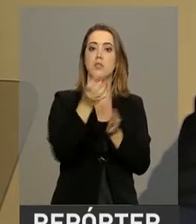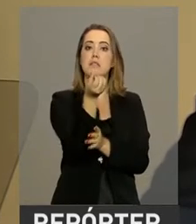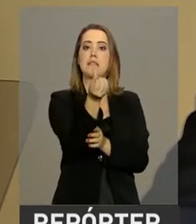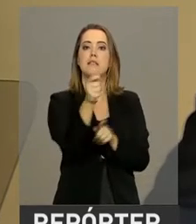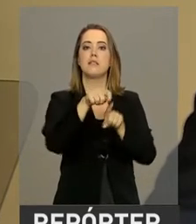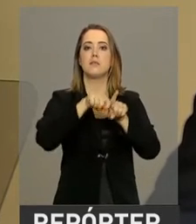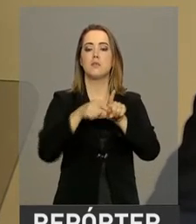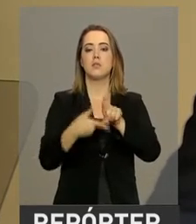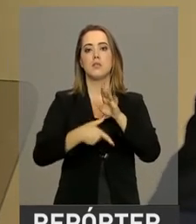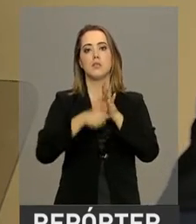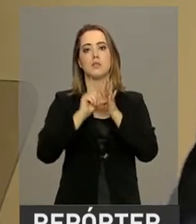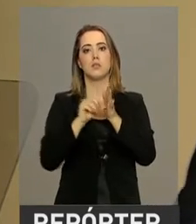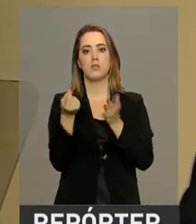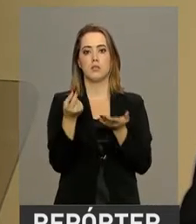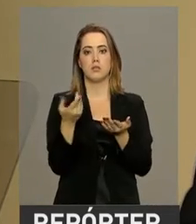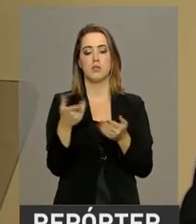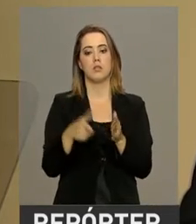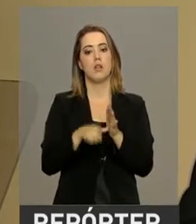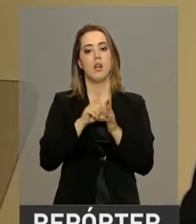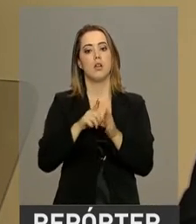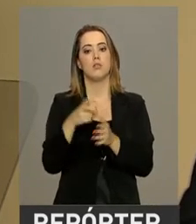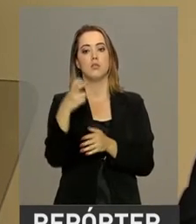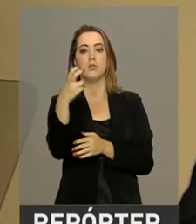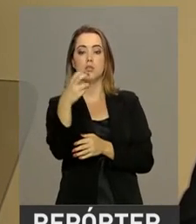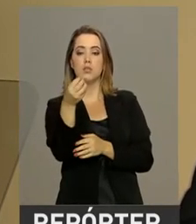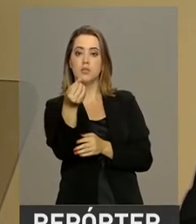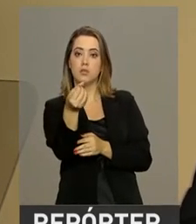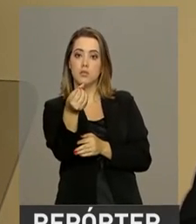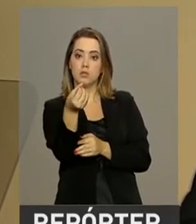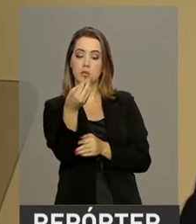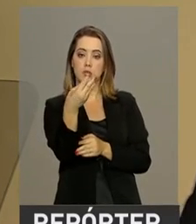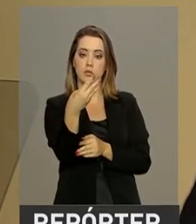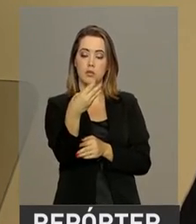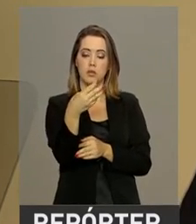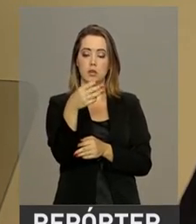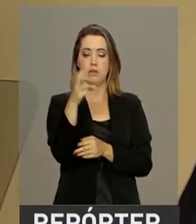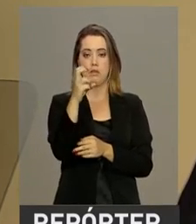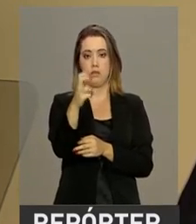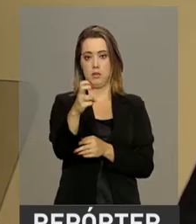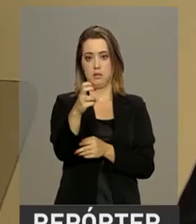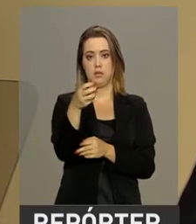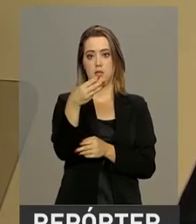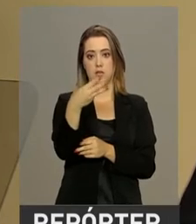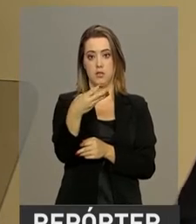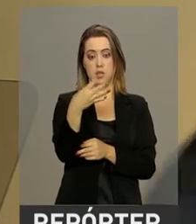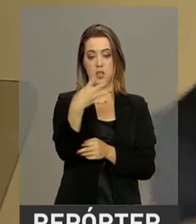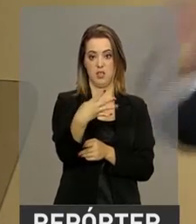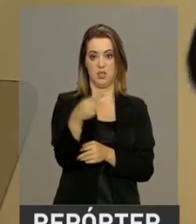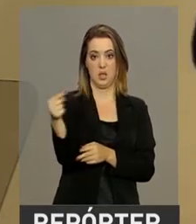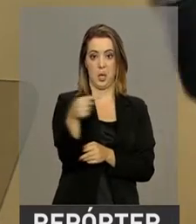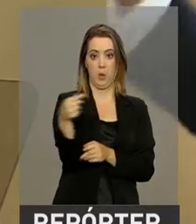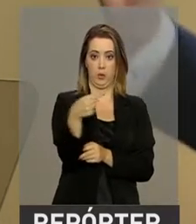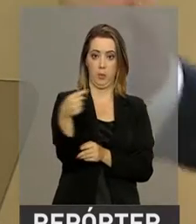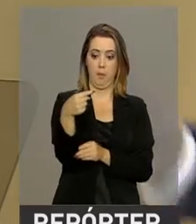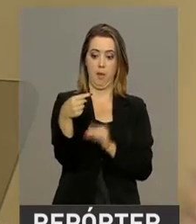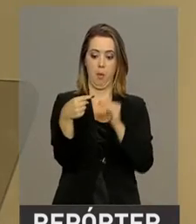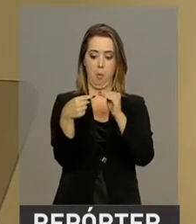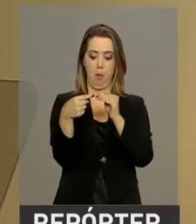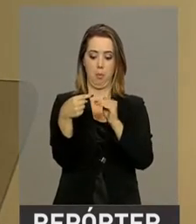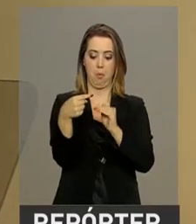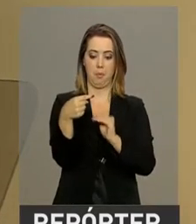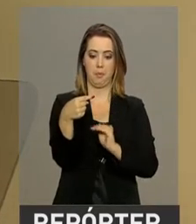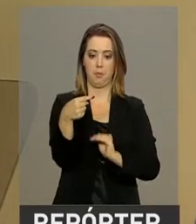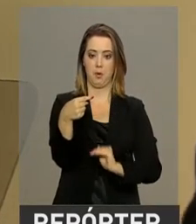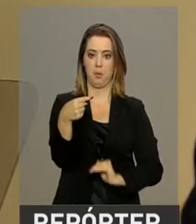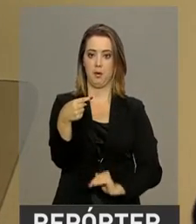atrás o ponto negativo é de 500 e 1 534 pontos negativos por isso que perdemos todo o